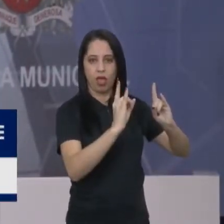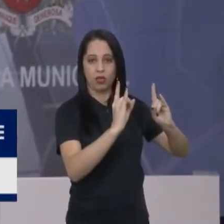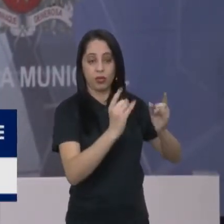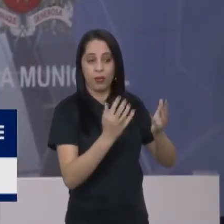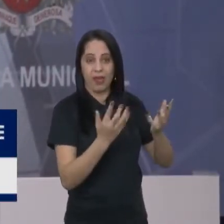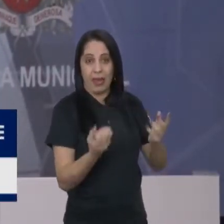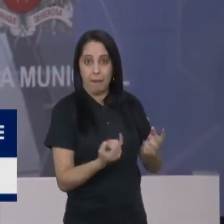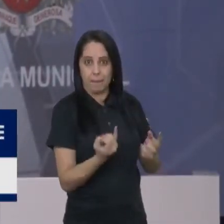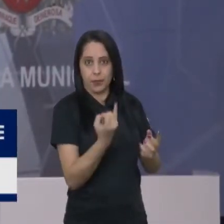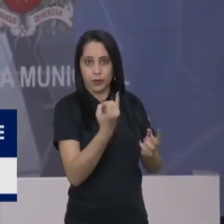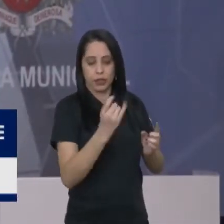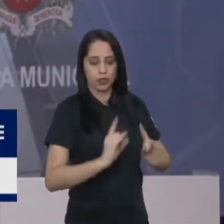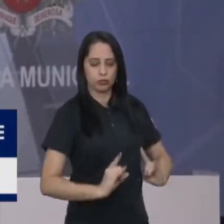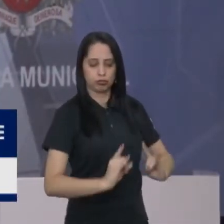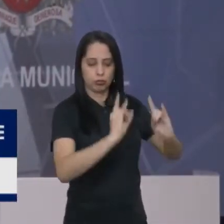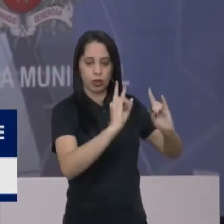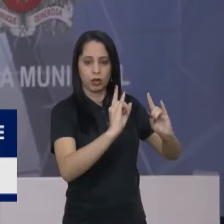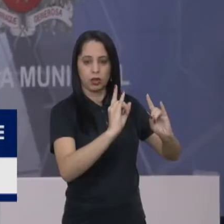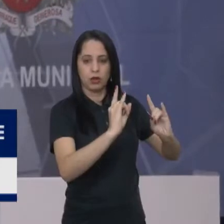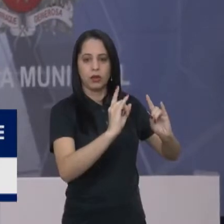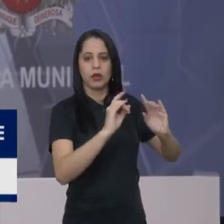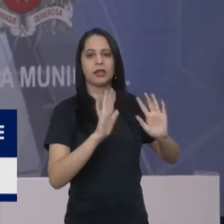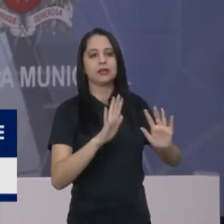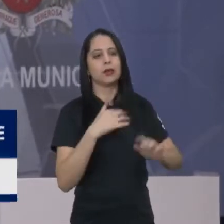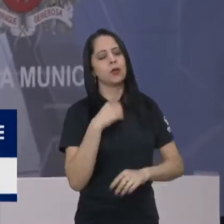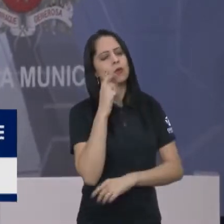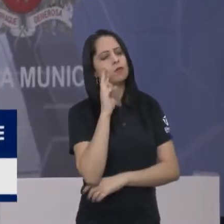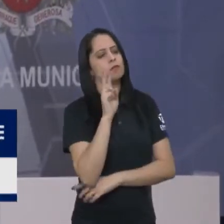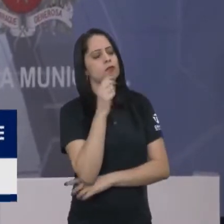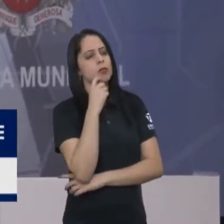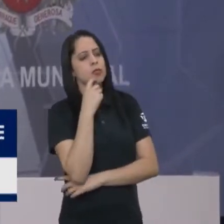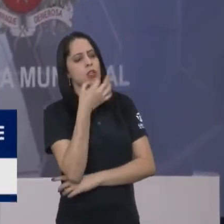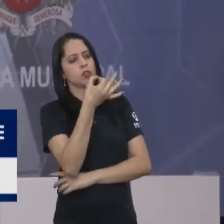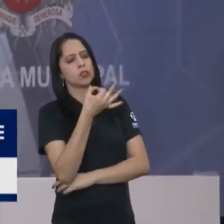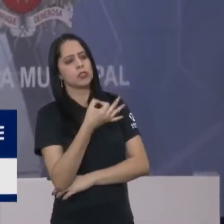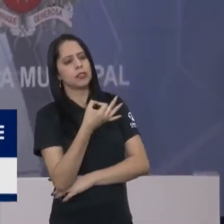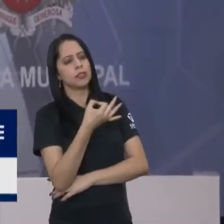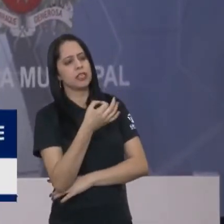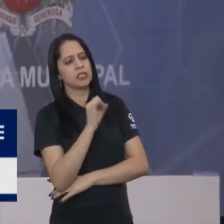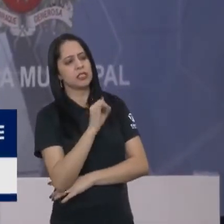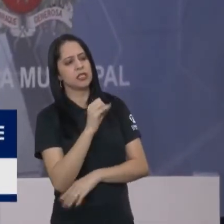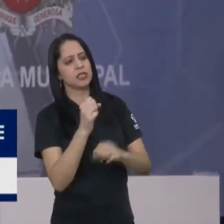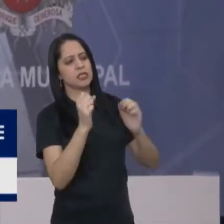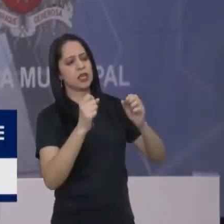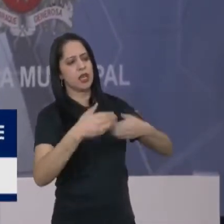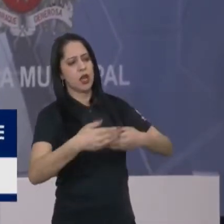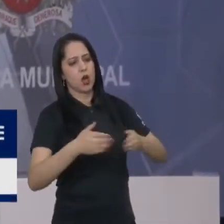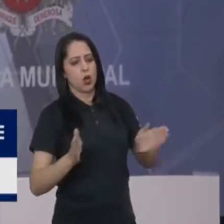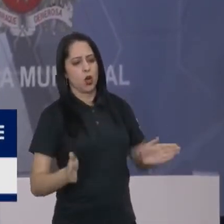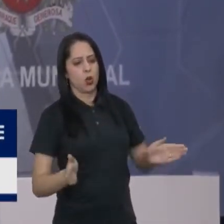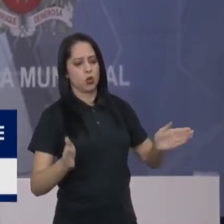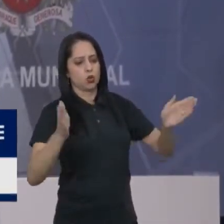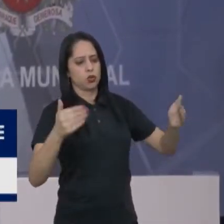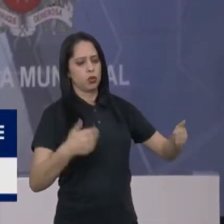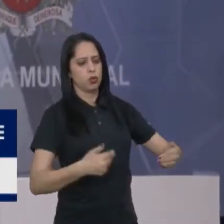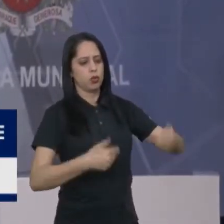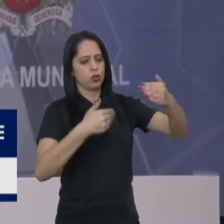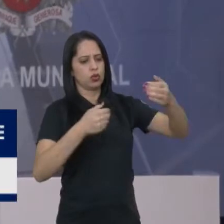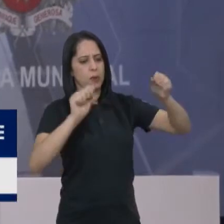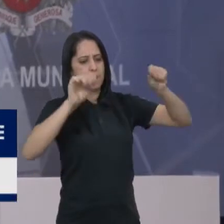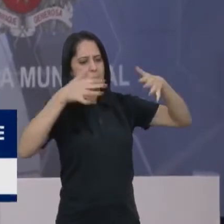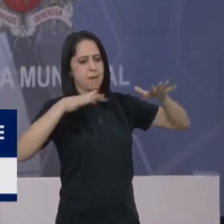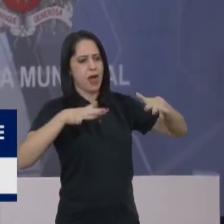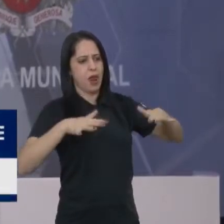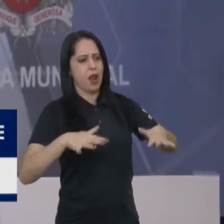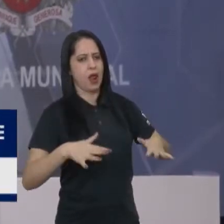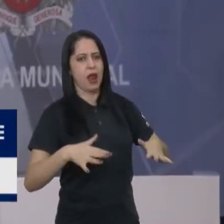cidade, que as novas gerações não sabiam. Eu tinha certeza, se a gente conseguisse derrubar aqueles muros, a cidade ia entender a importância para nós. Só